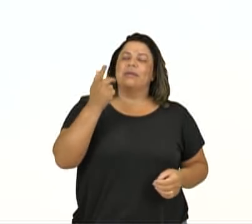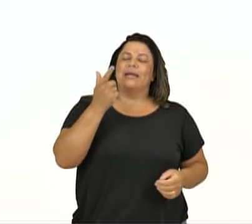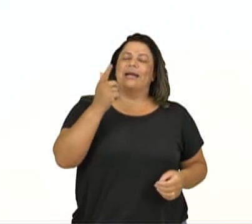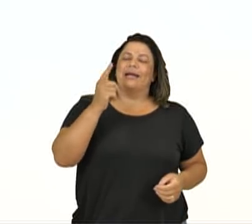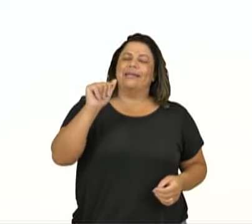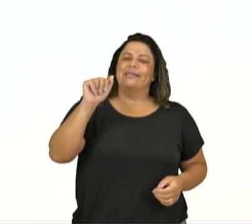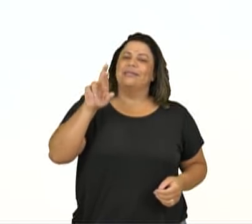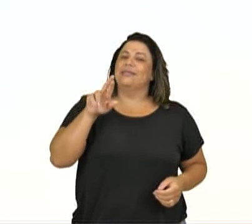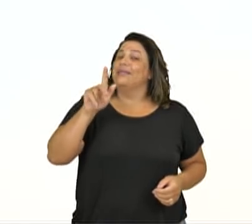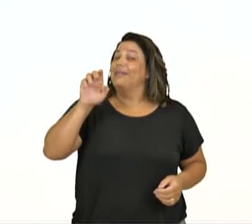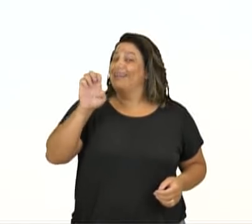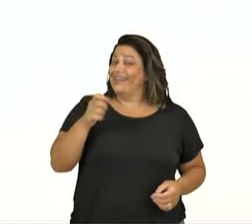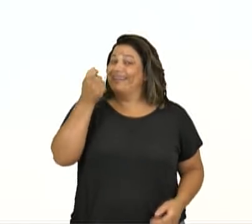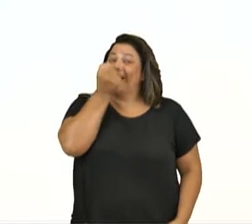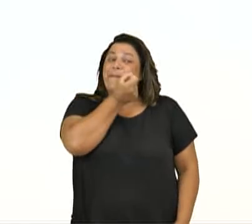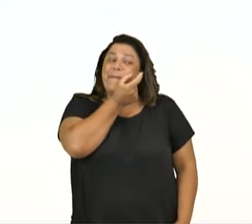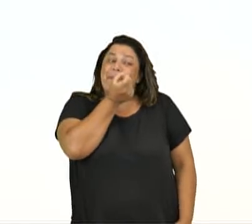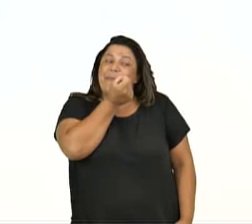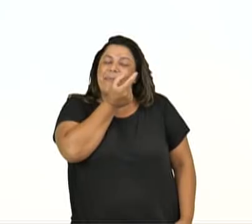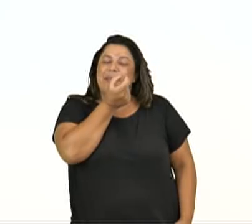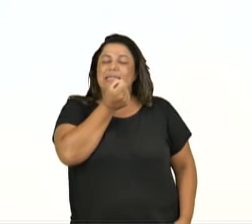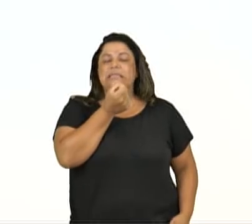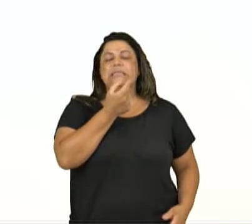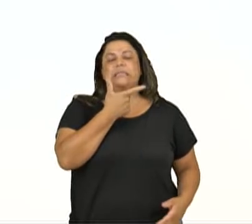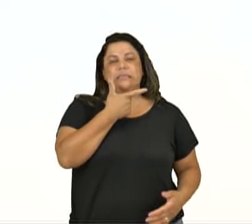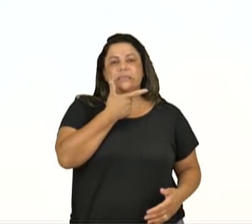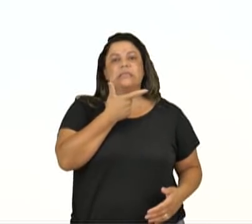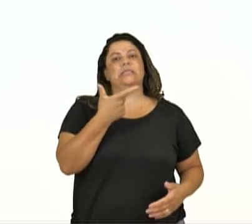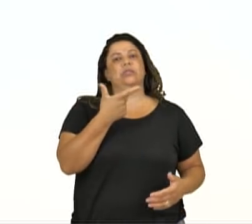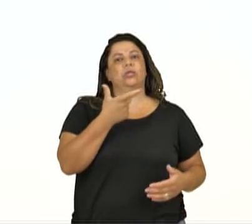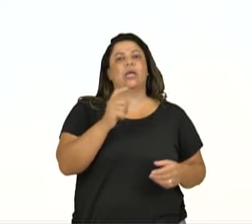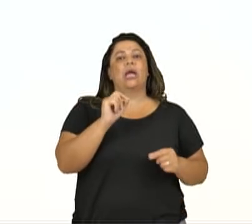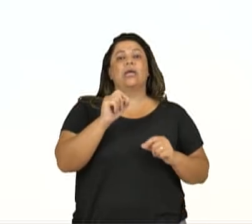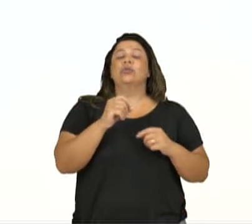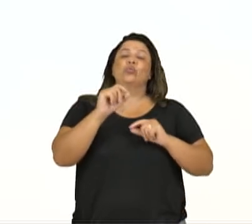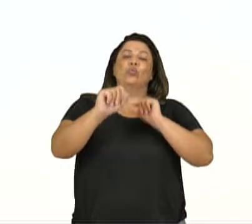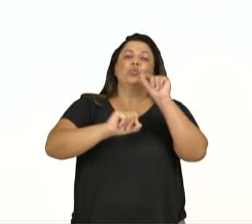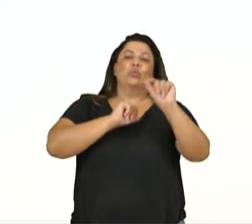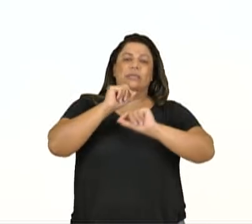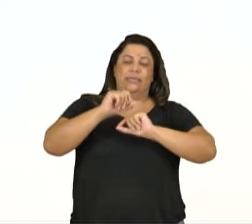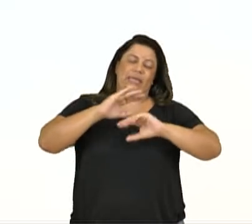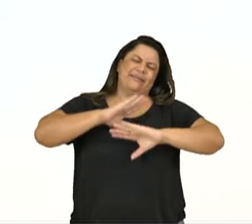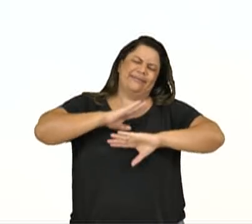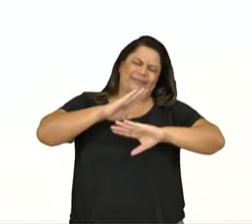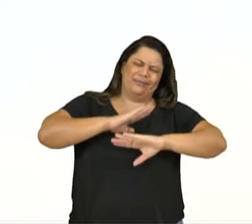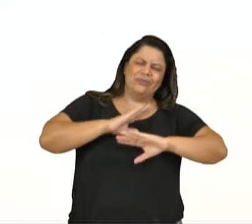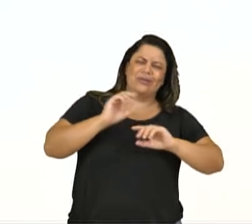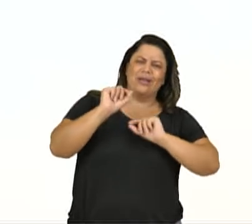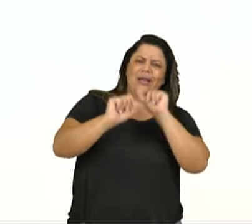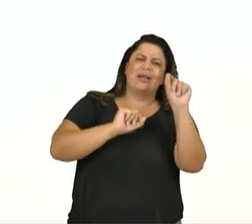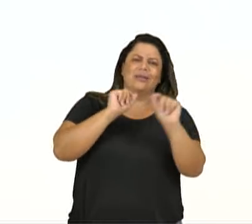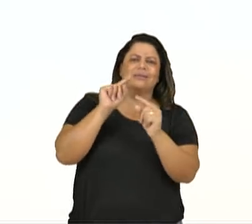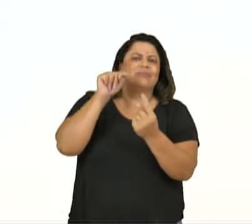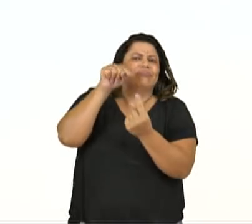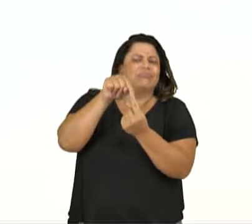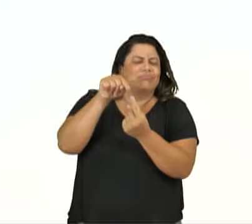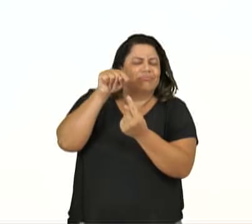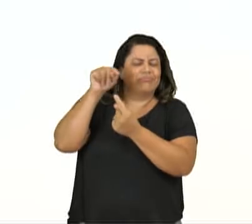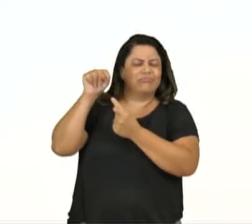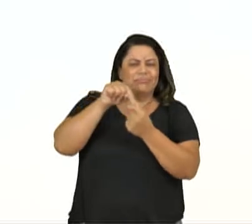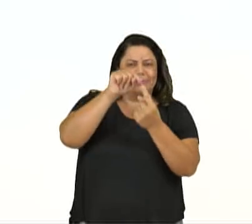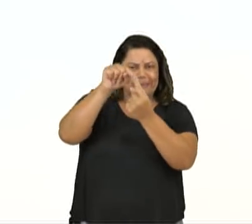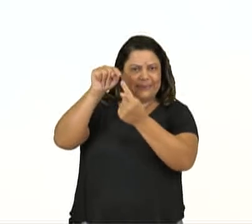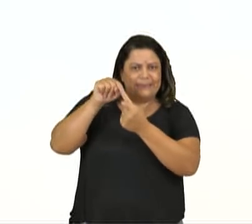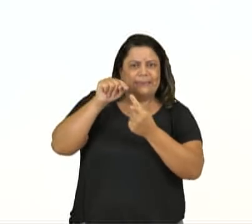crítica sarcástica de situações específicas, situadas no tempo e no espaço. As personagens